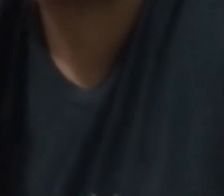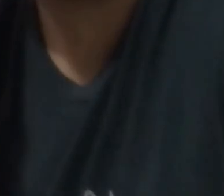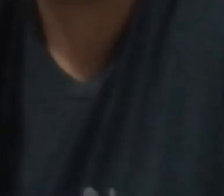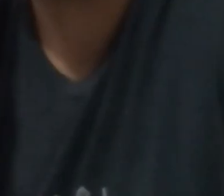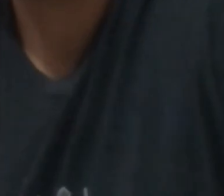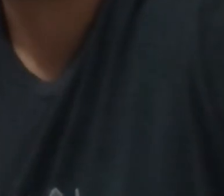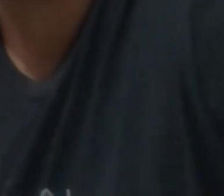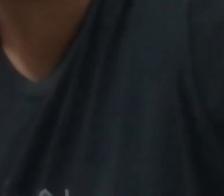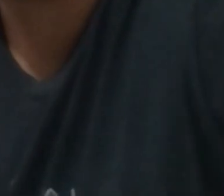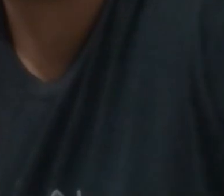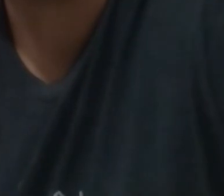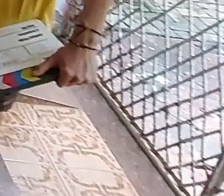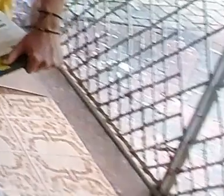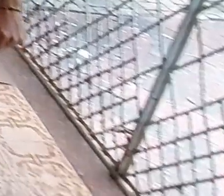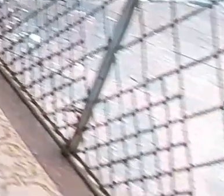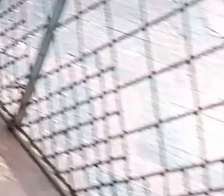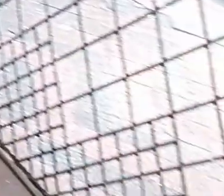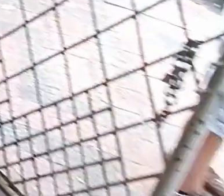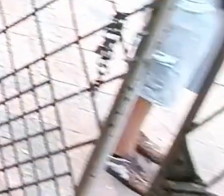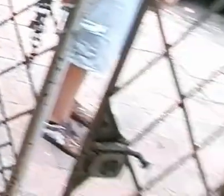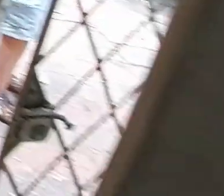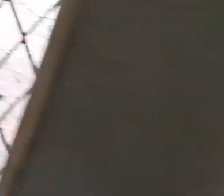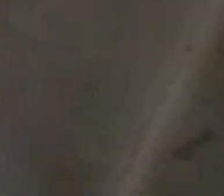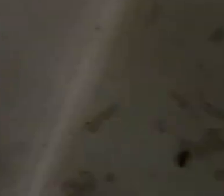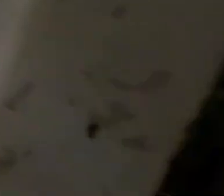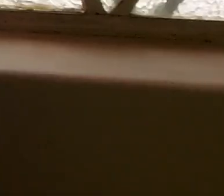Atriz caracterizada de ET e mais 2 pessoas da equipe posam para a câmera.